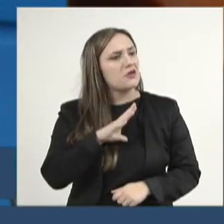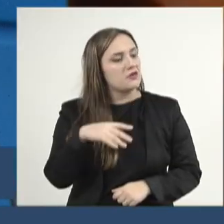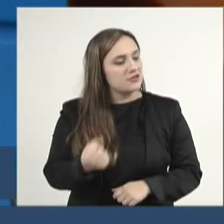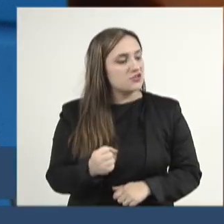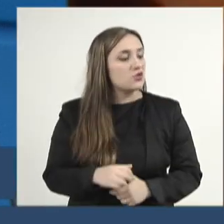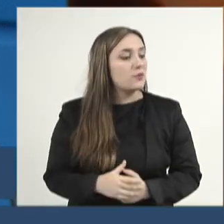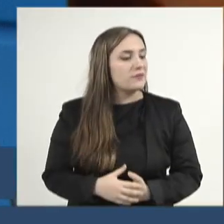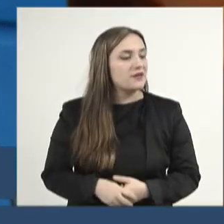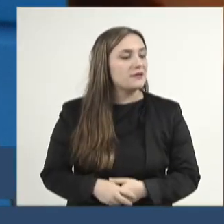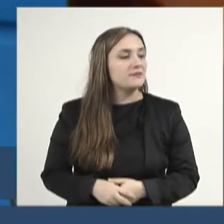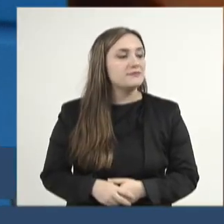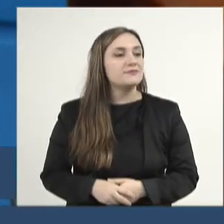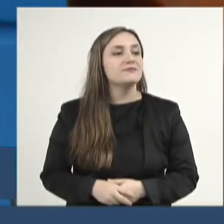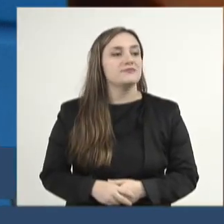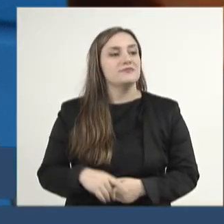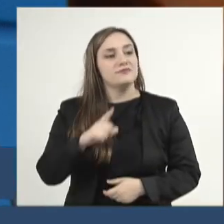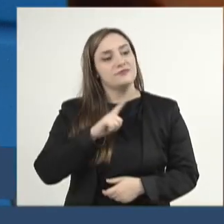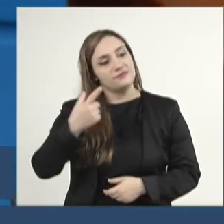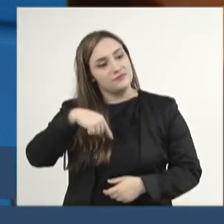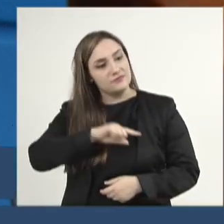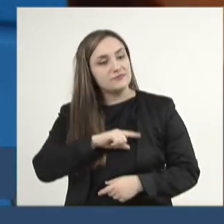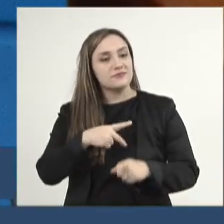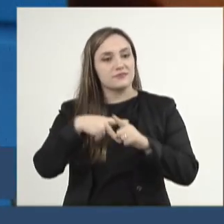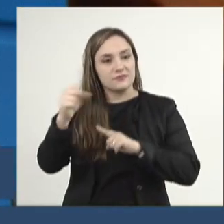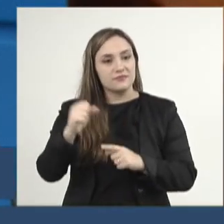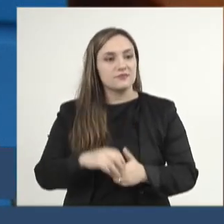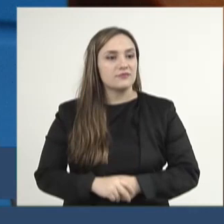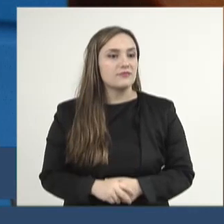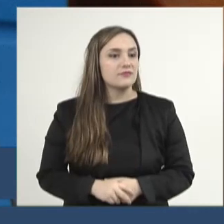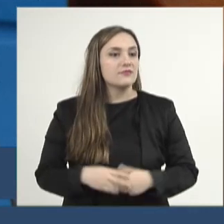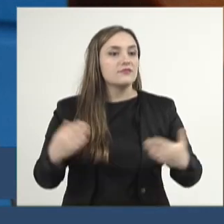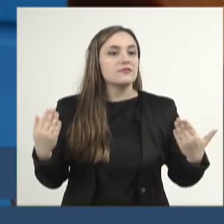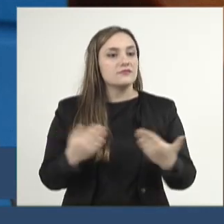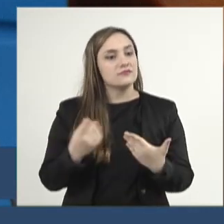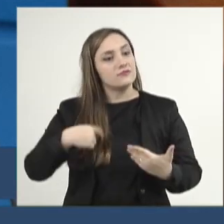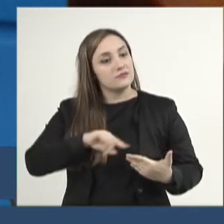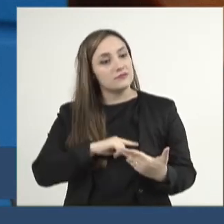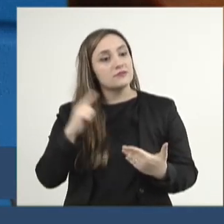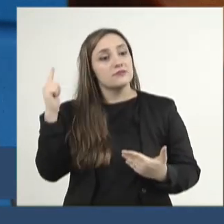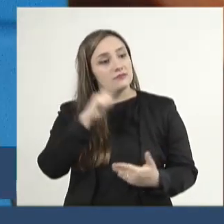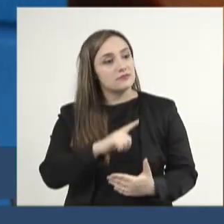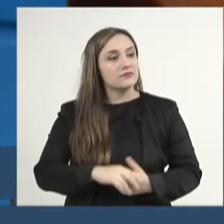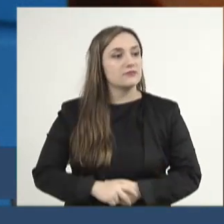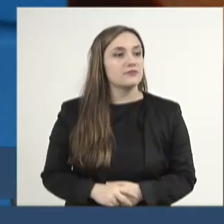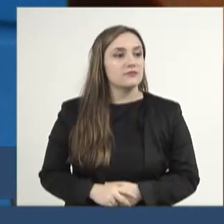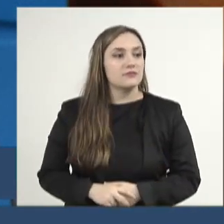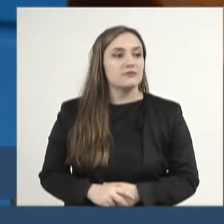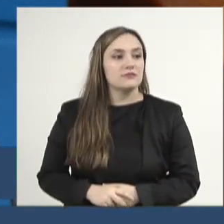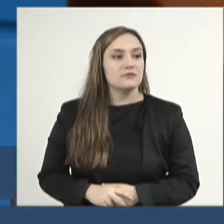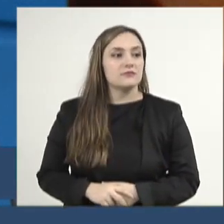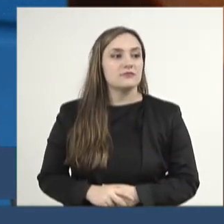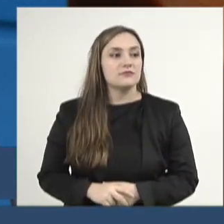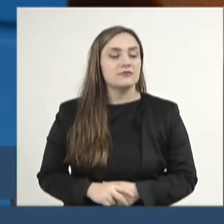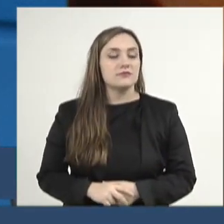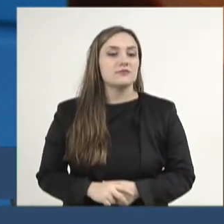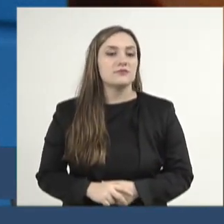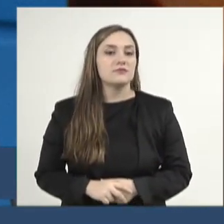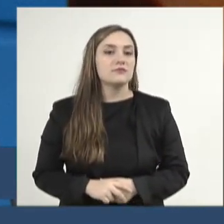conquista que nós temos, nos permitiu, como nós estamos fazendo agora, fazer a captação